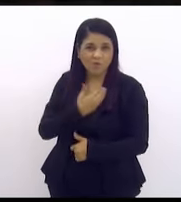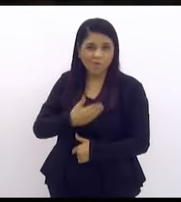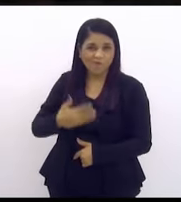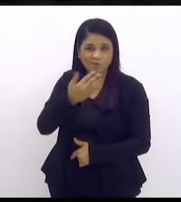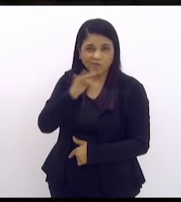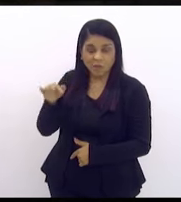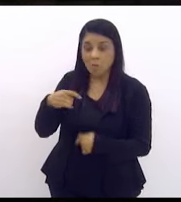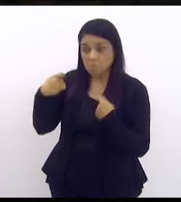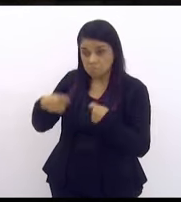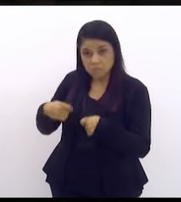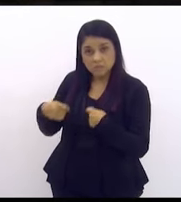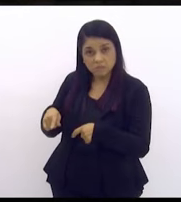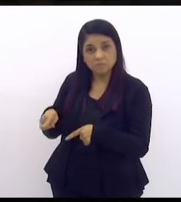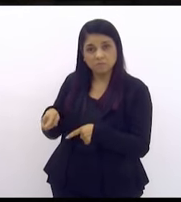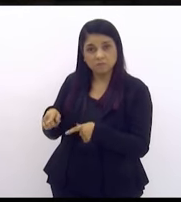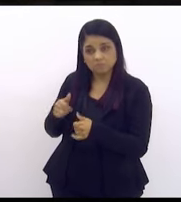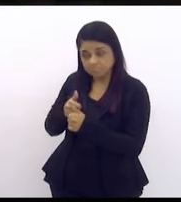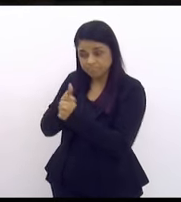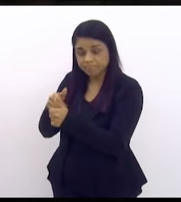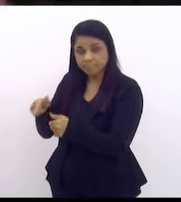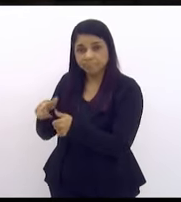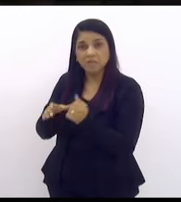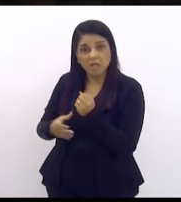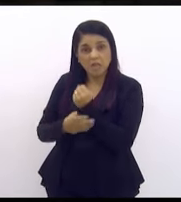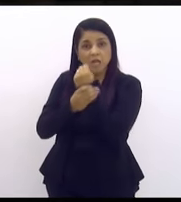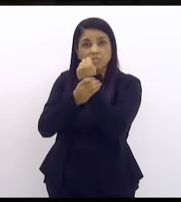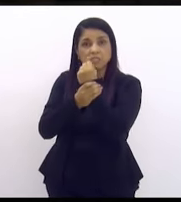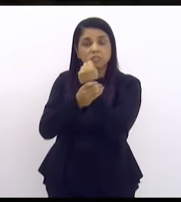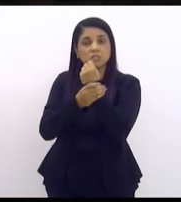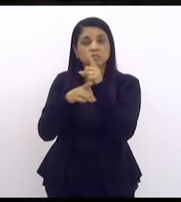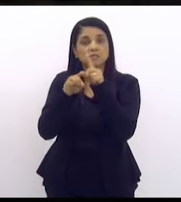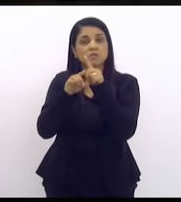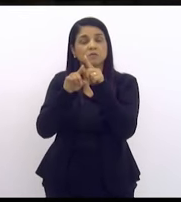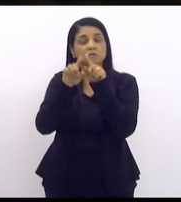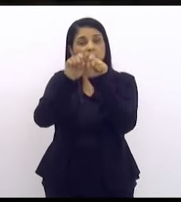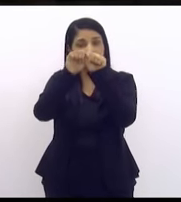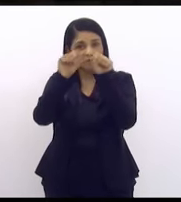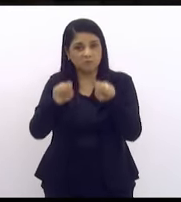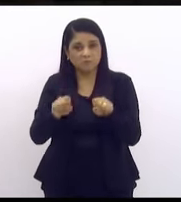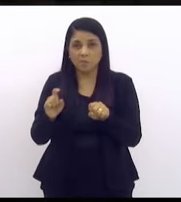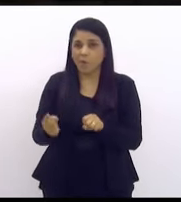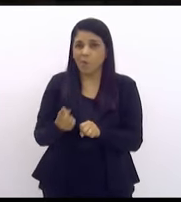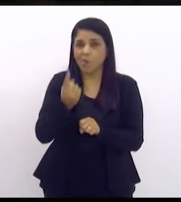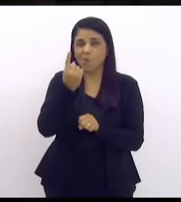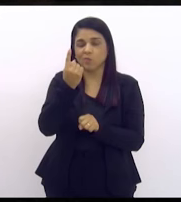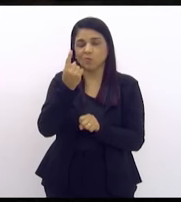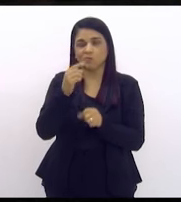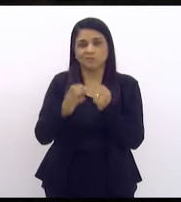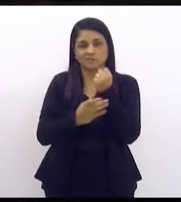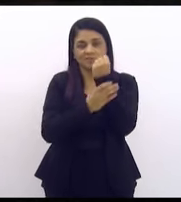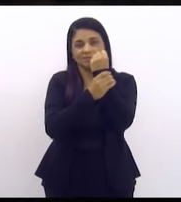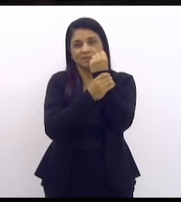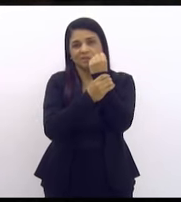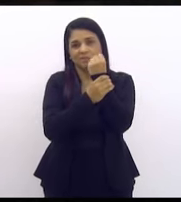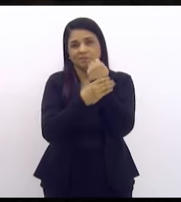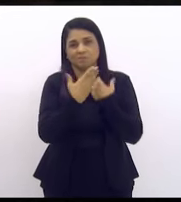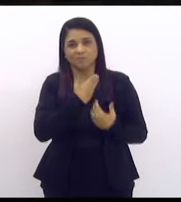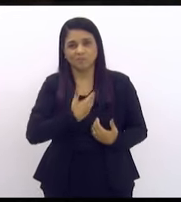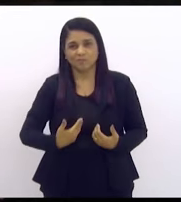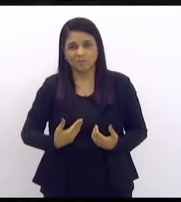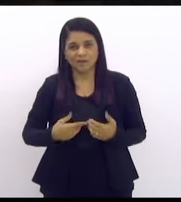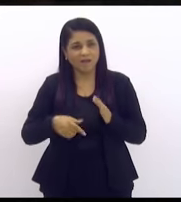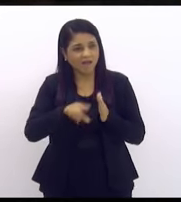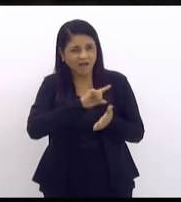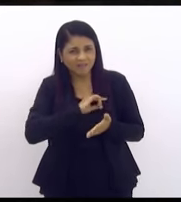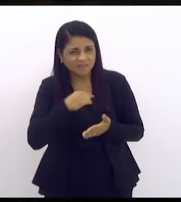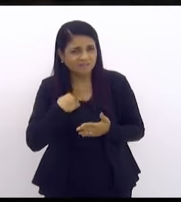falou, tem que fazer, estou aqui para garantir um sistema único de segurança pública. Ninguém pensou nisso antes, até porque